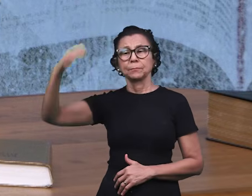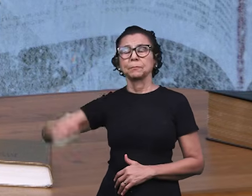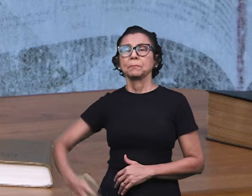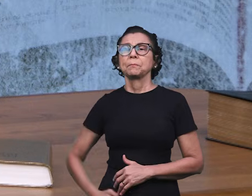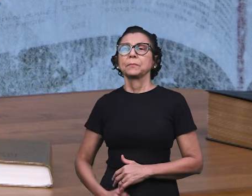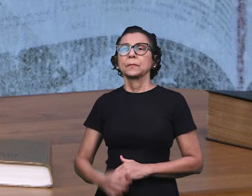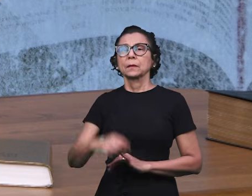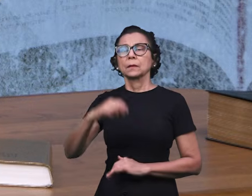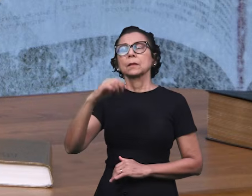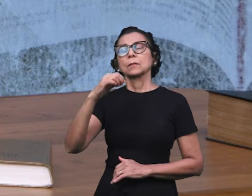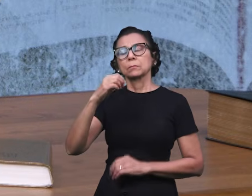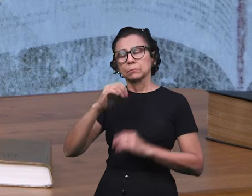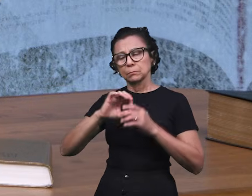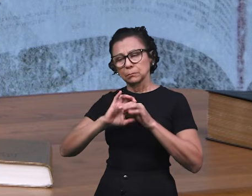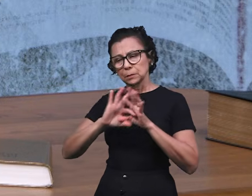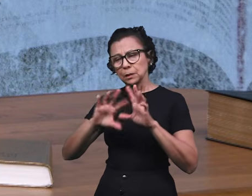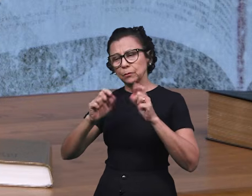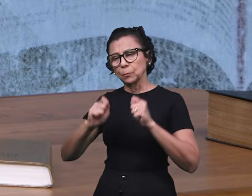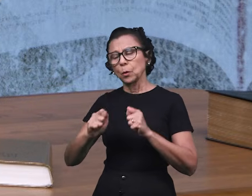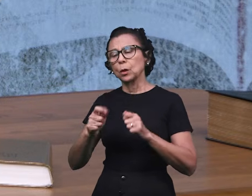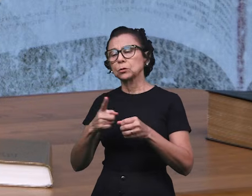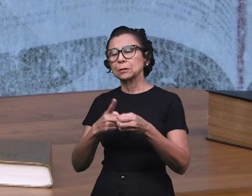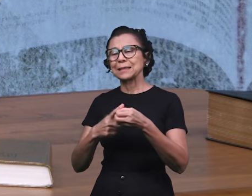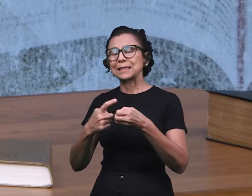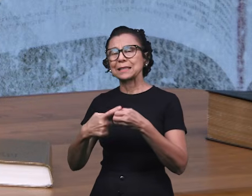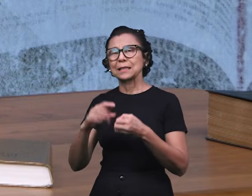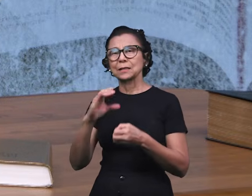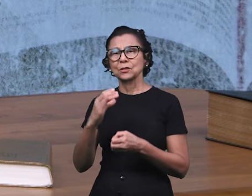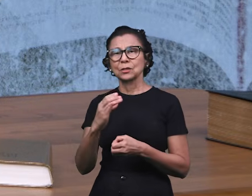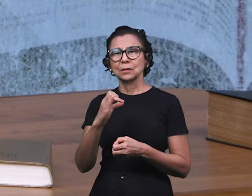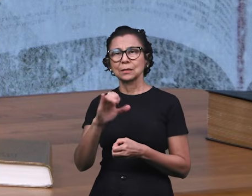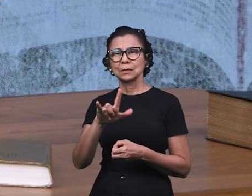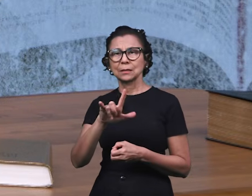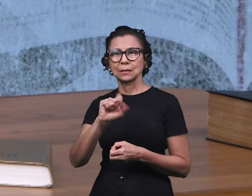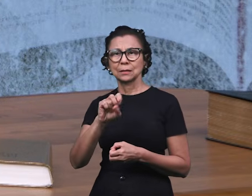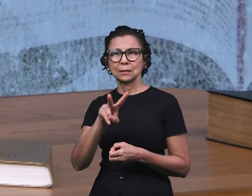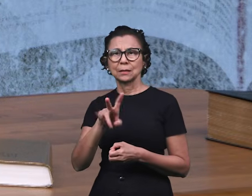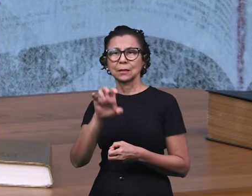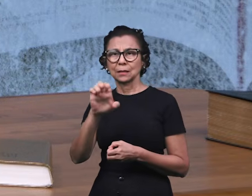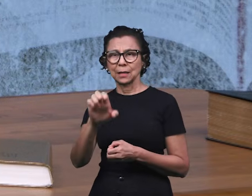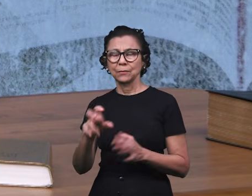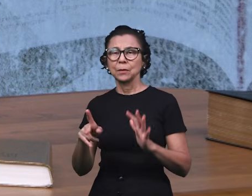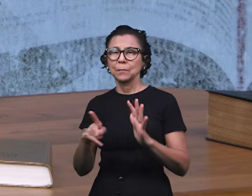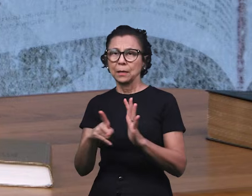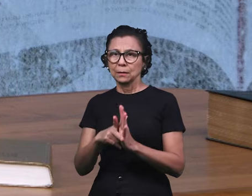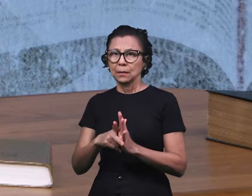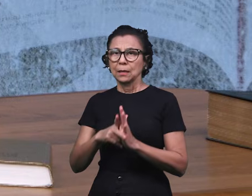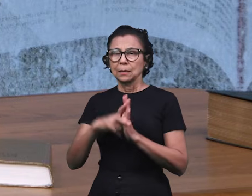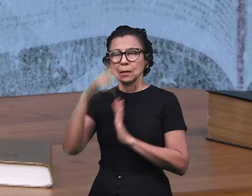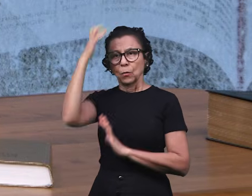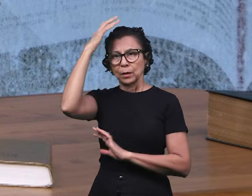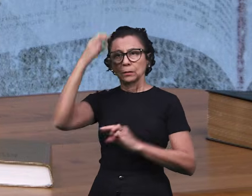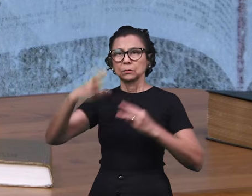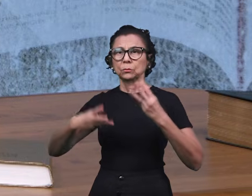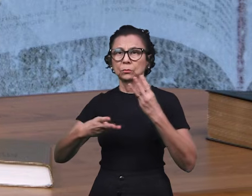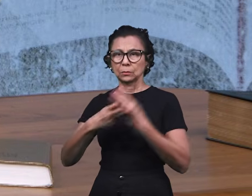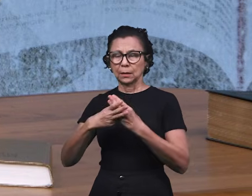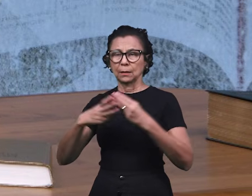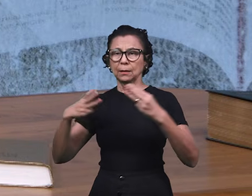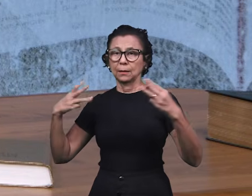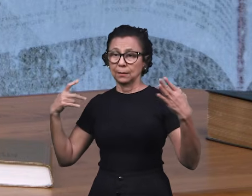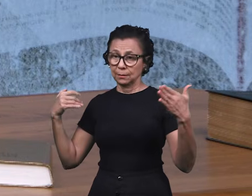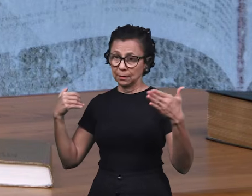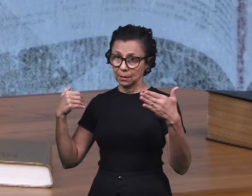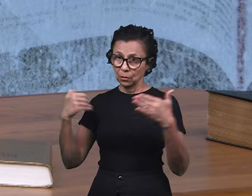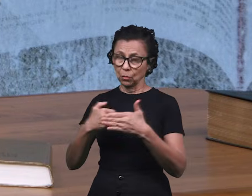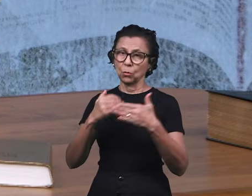de Siclag, pelo que Siclag pertence aos reis de Judá até o dia de hoje. E foi o